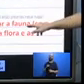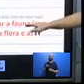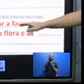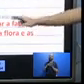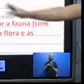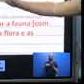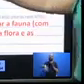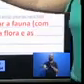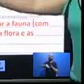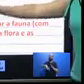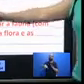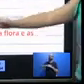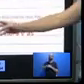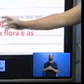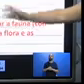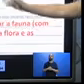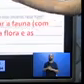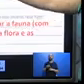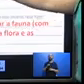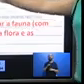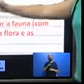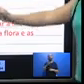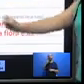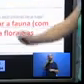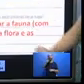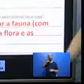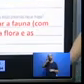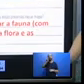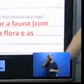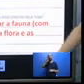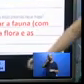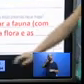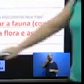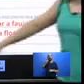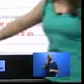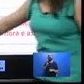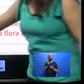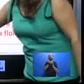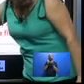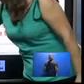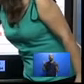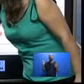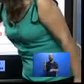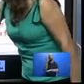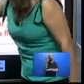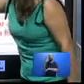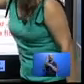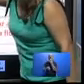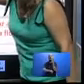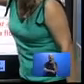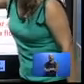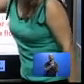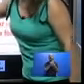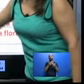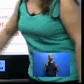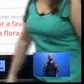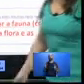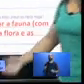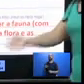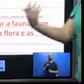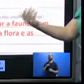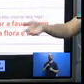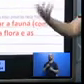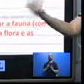A flora é a vegetação, são as árvores. E as caravelas, pessoal, ó, tudo em volta aqui do litoral,